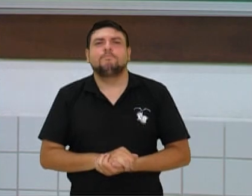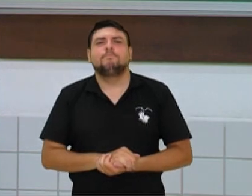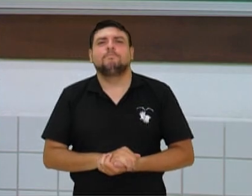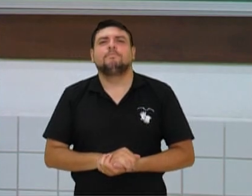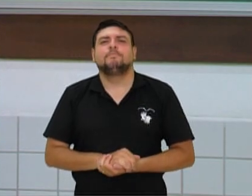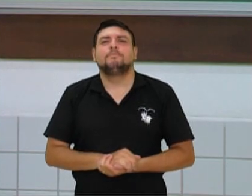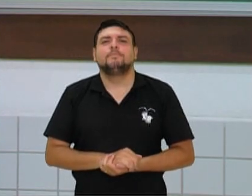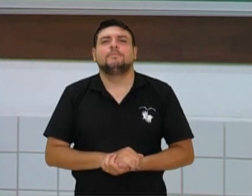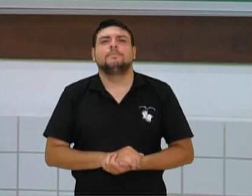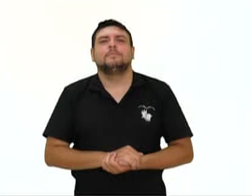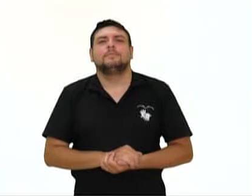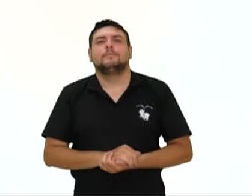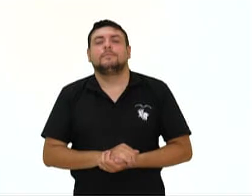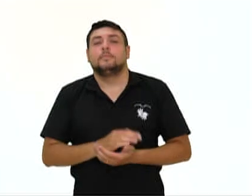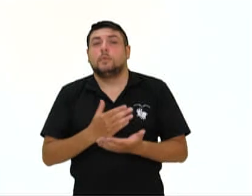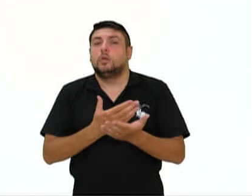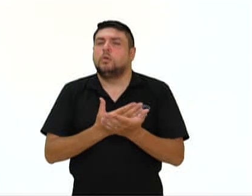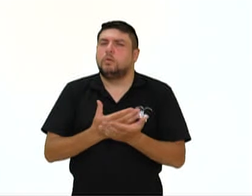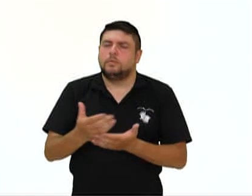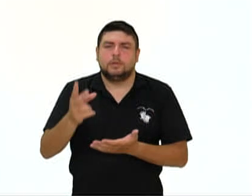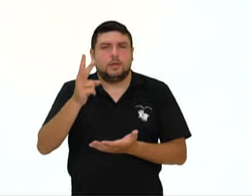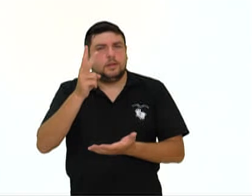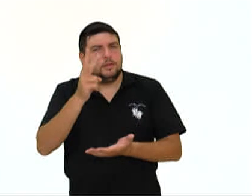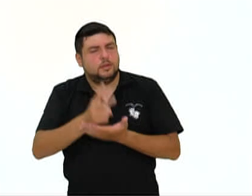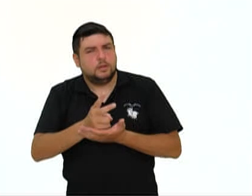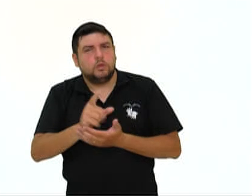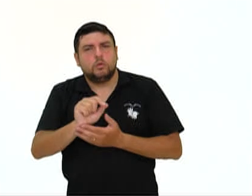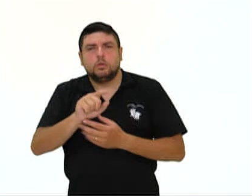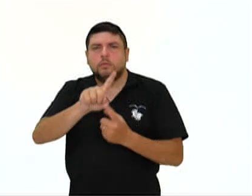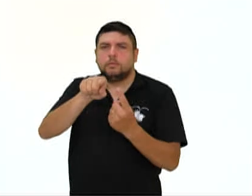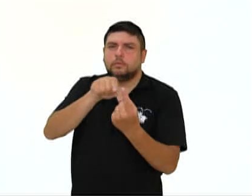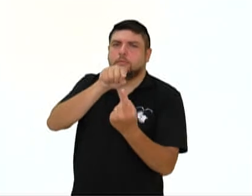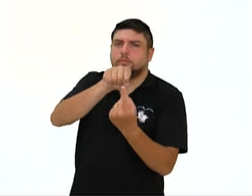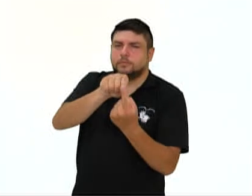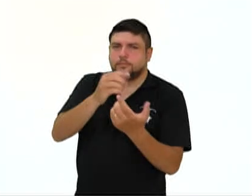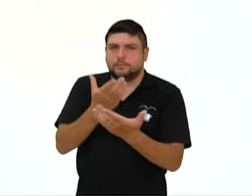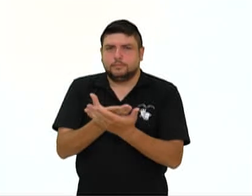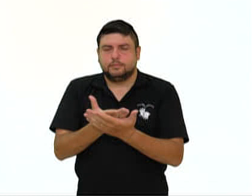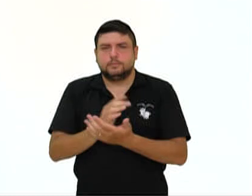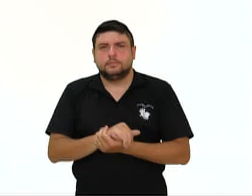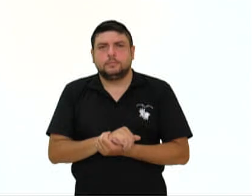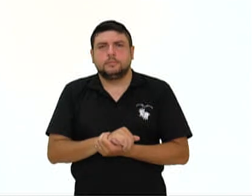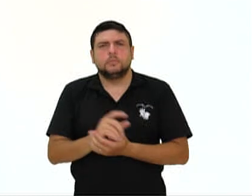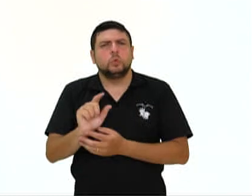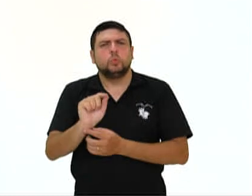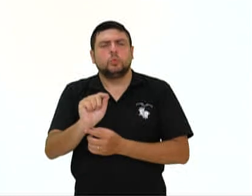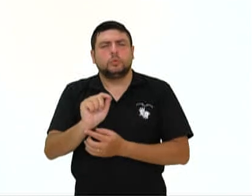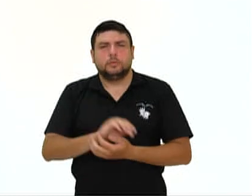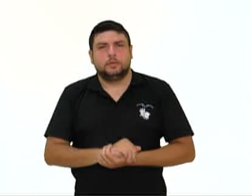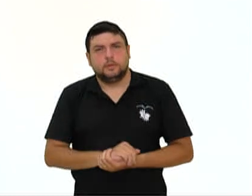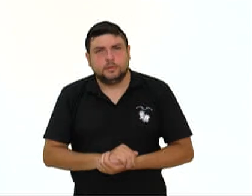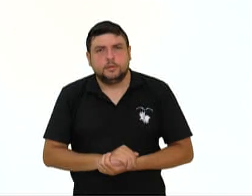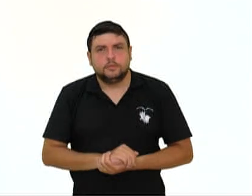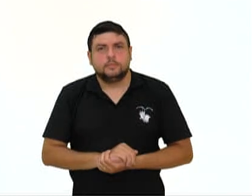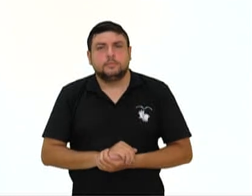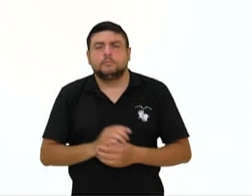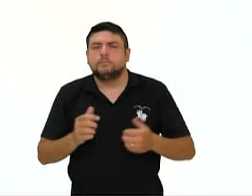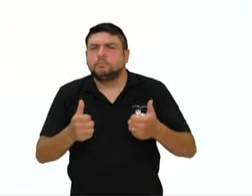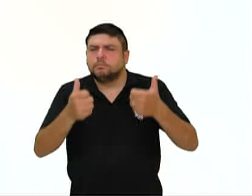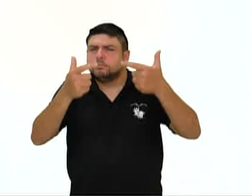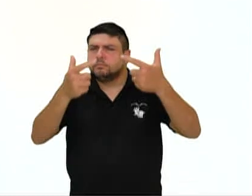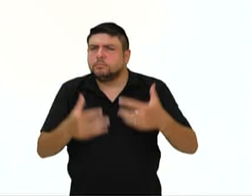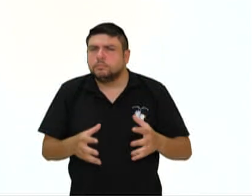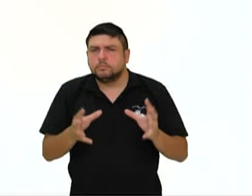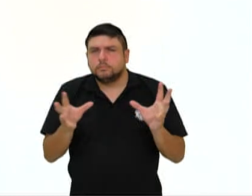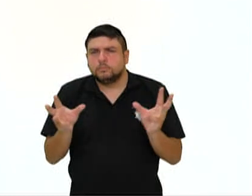lá então, vamos começar com nada mais, nada menos que os nossos objetivos. Quais são eles? Falar brevemente